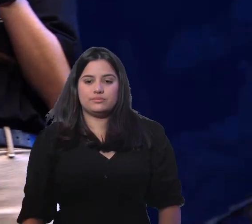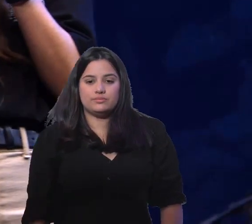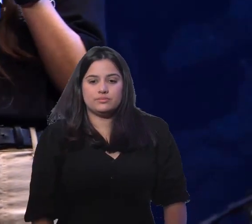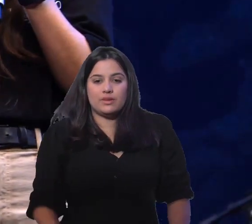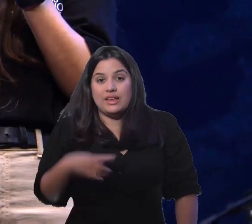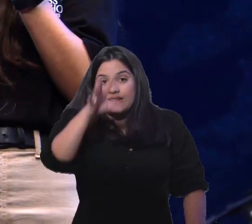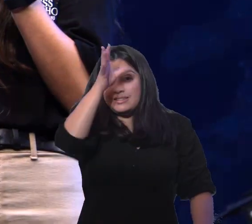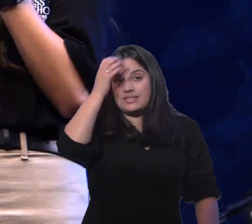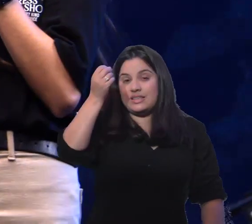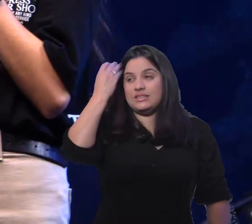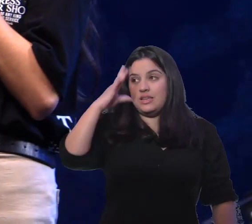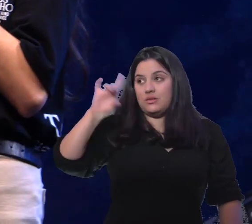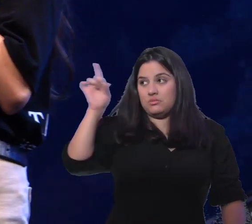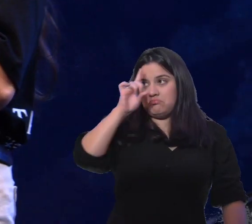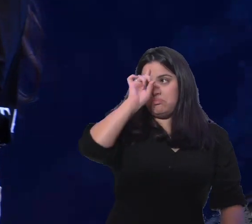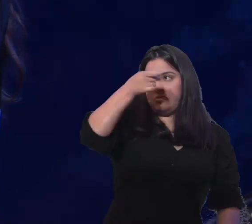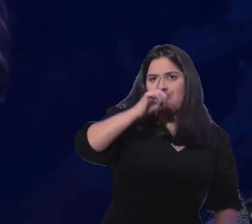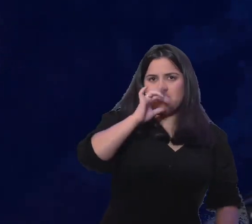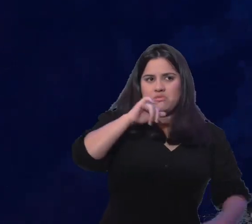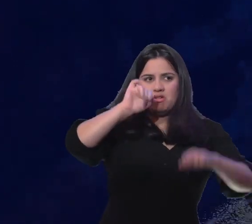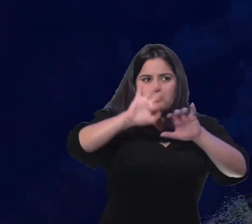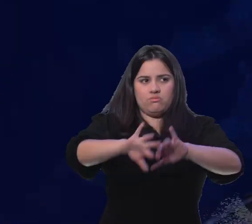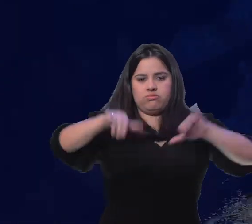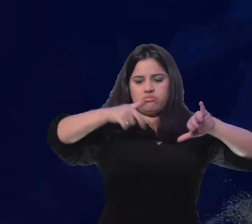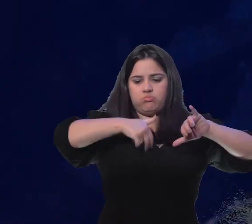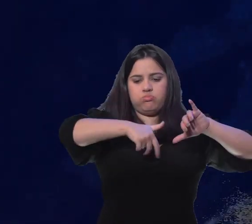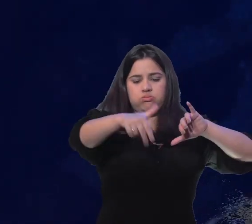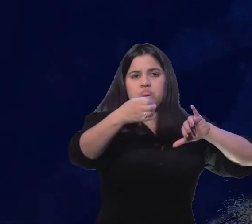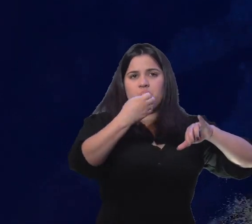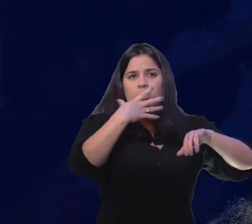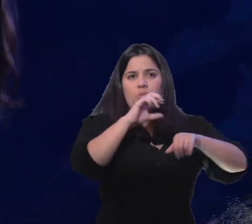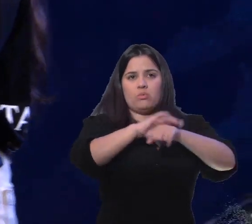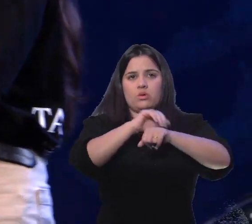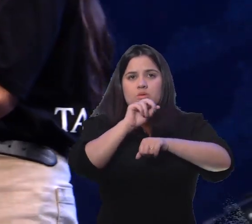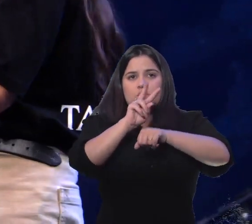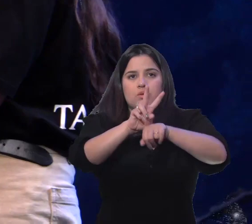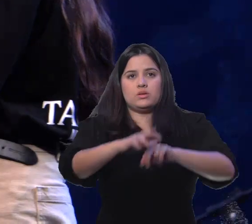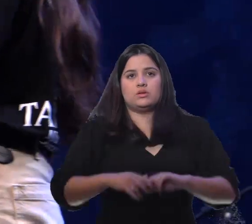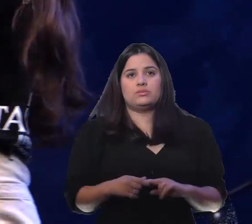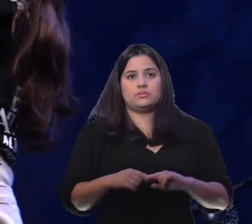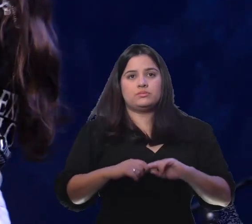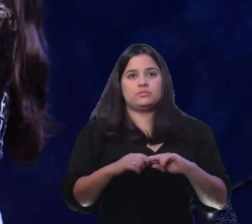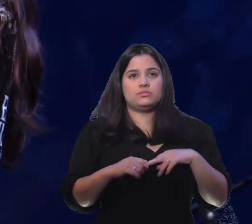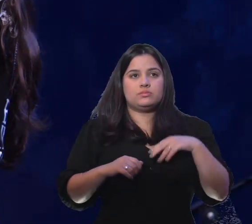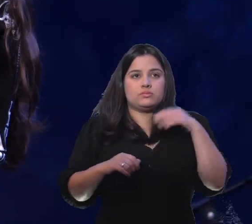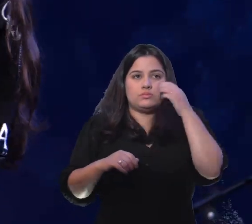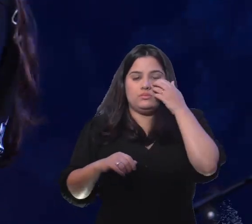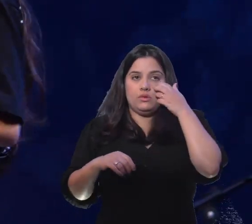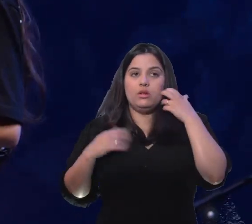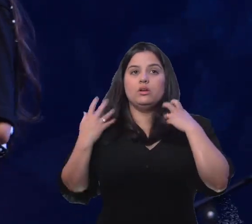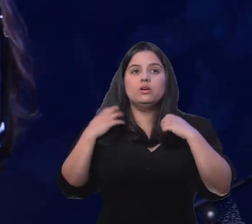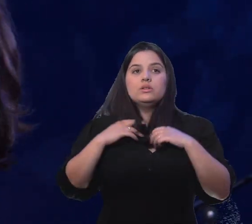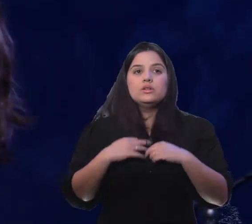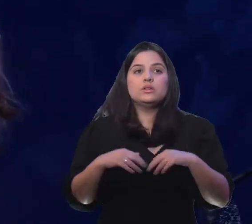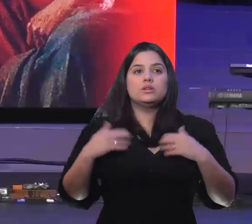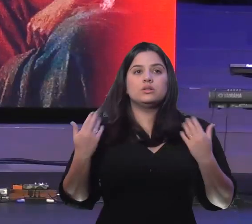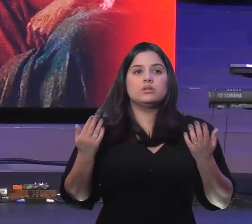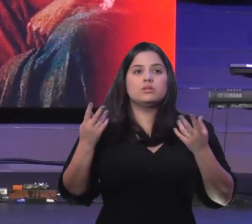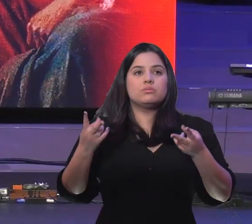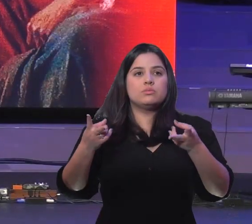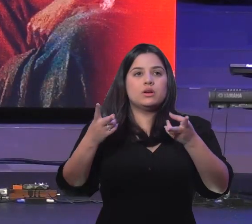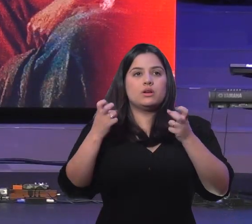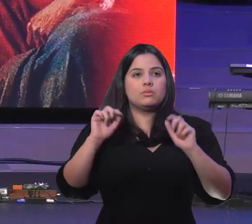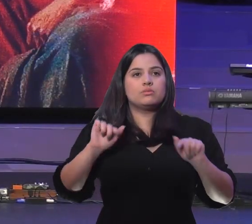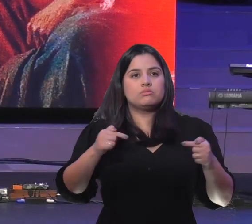Deus abriu o mar para eles passarem com segurança. Então, eles viram os desafios. O problema não é ver os desafios, mas